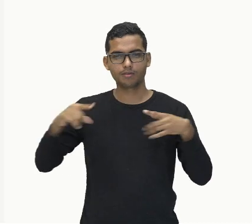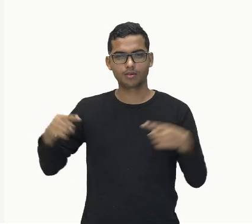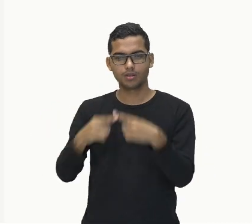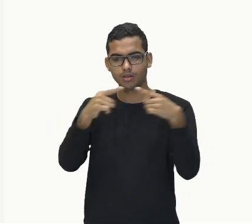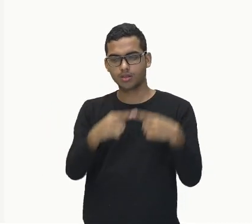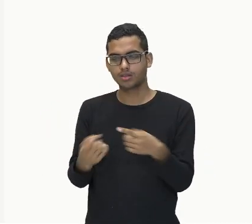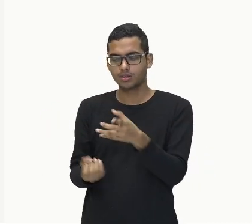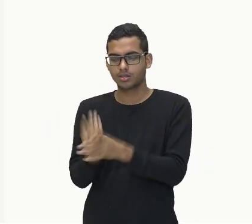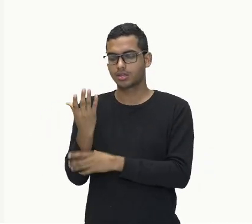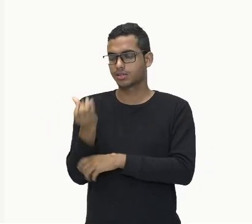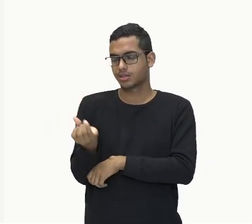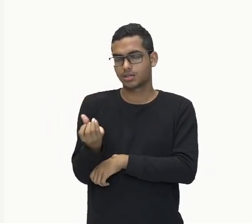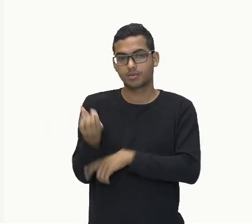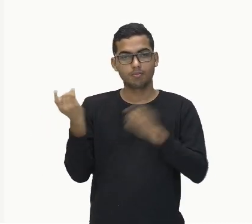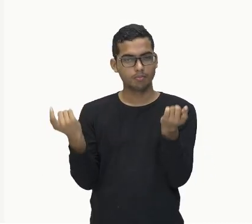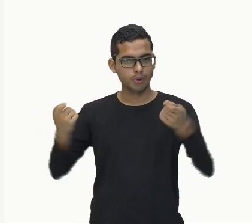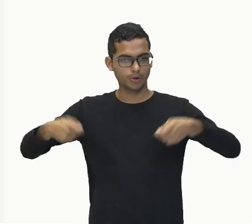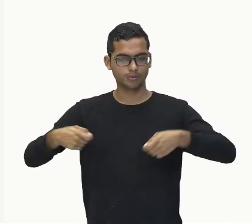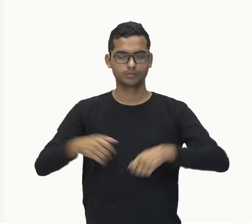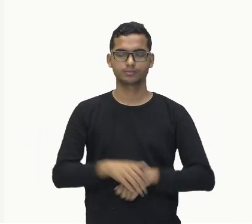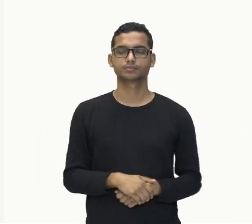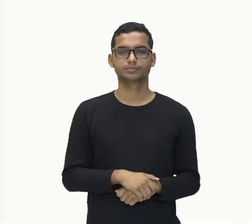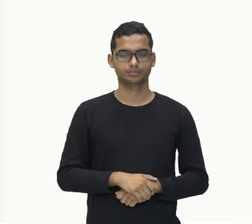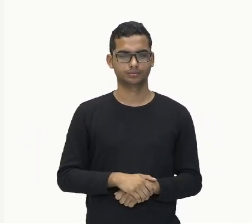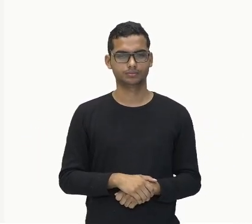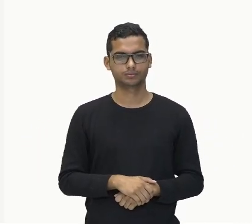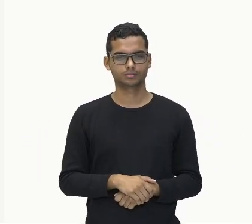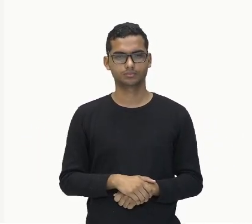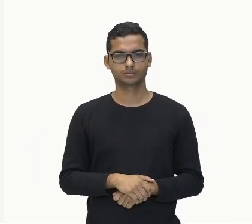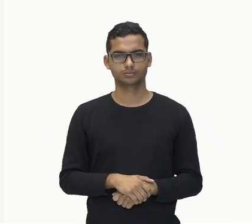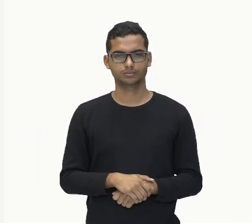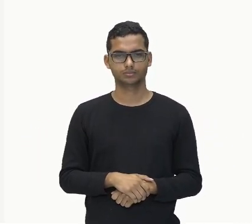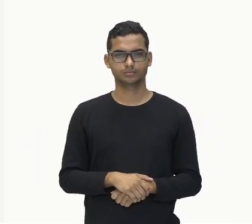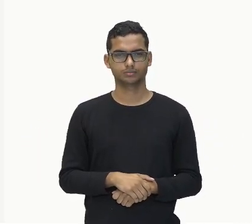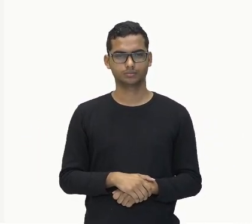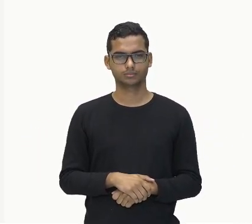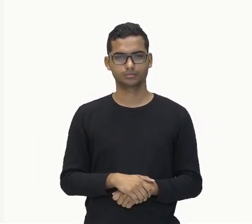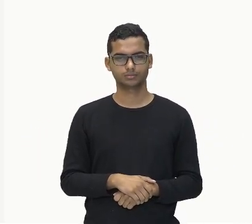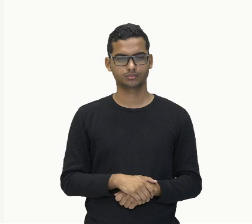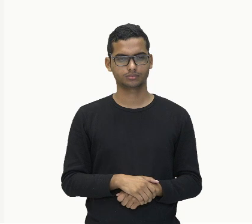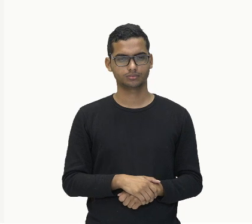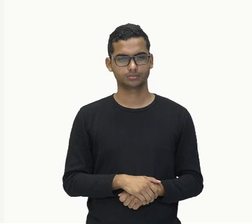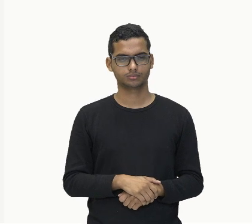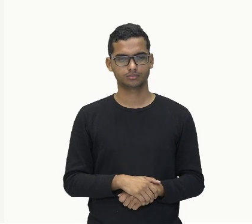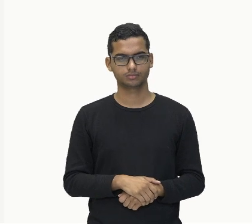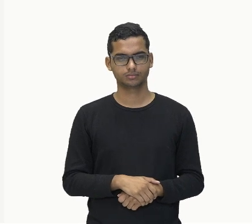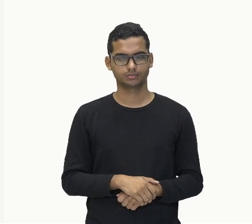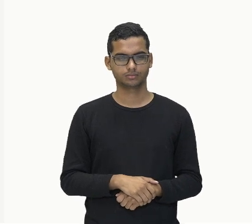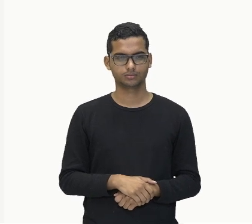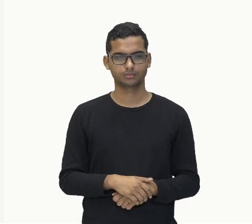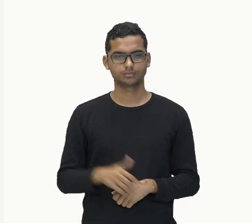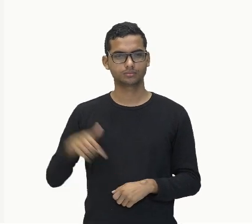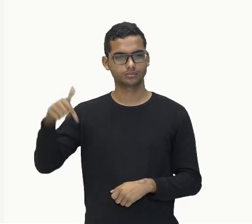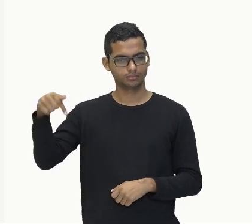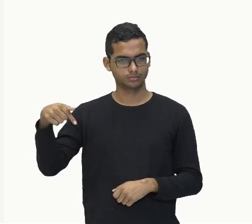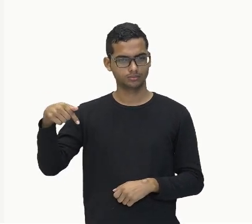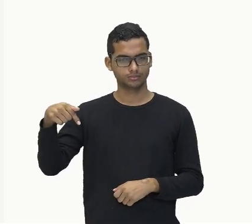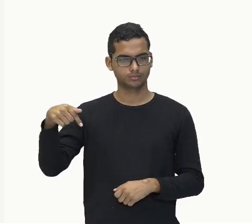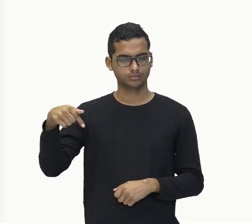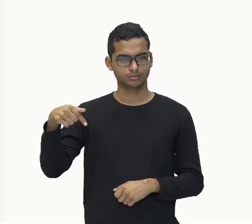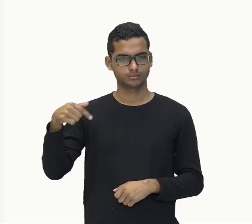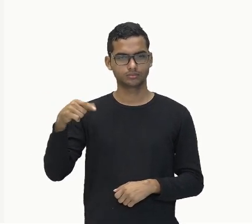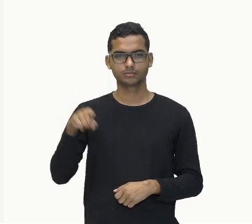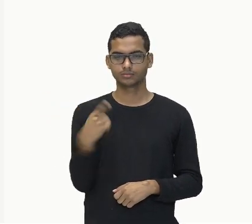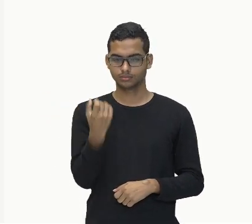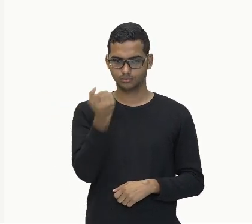combinações possíveis. A gente pode combinar quem? O 7 com o 8.